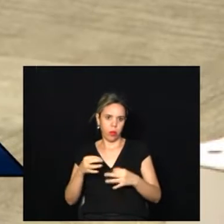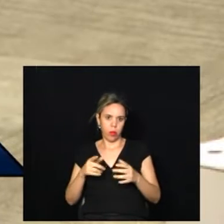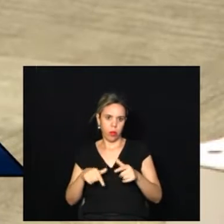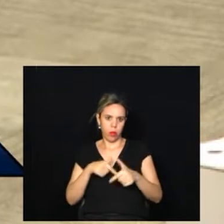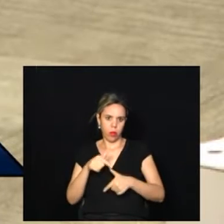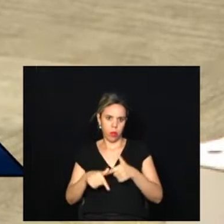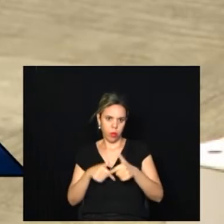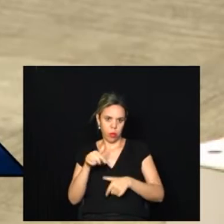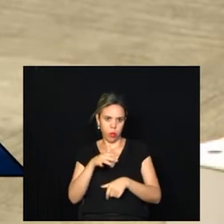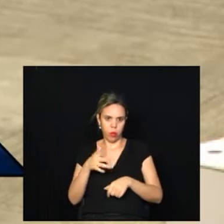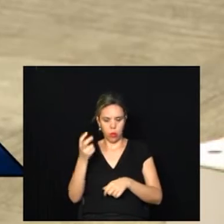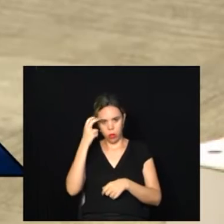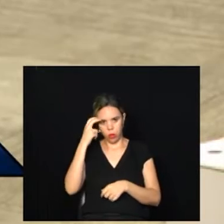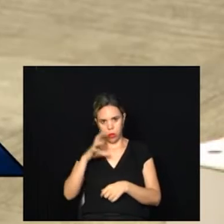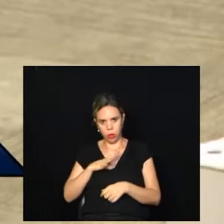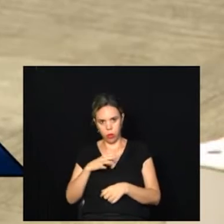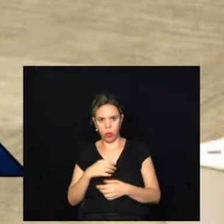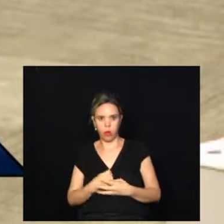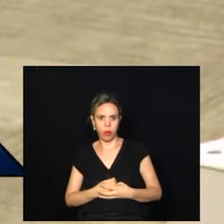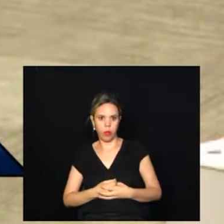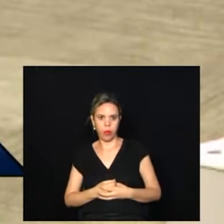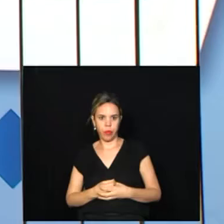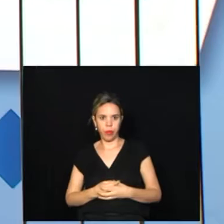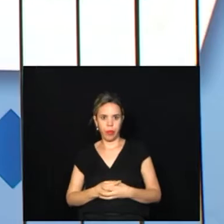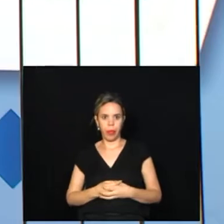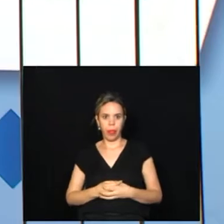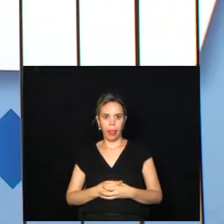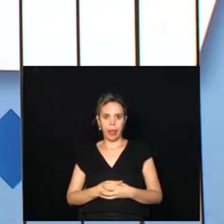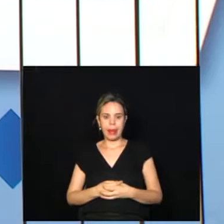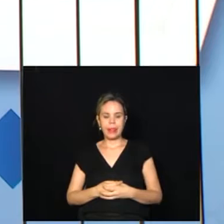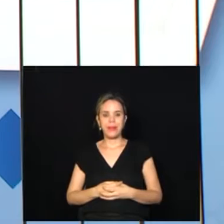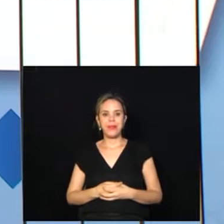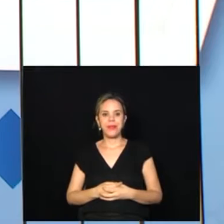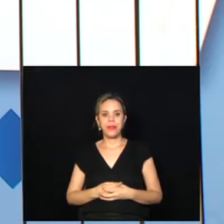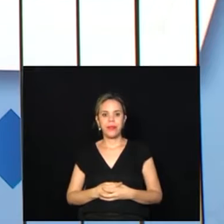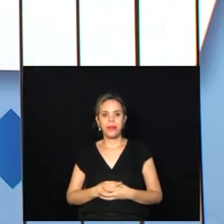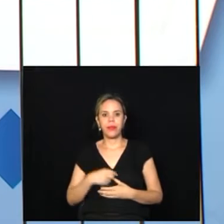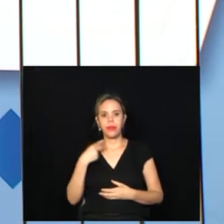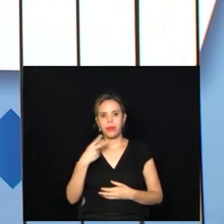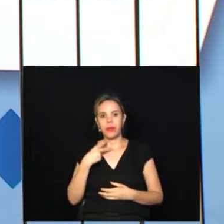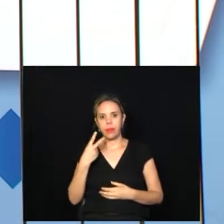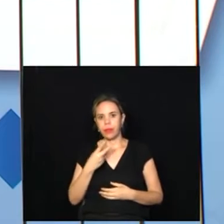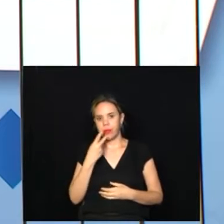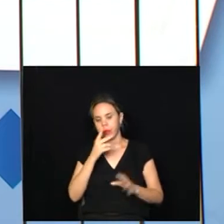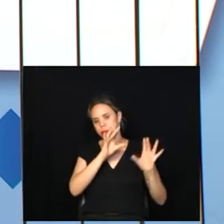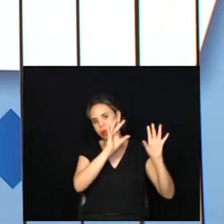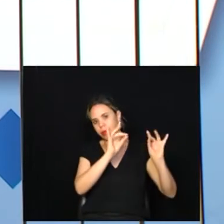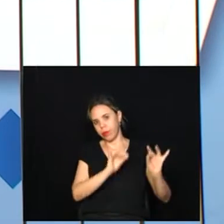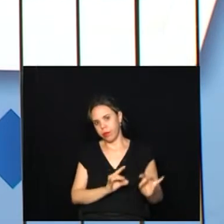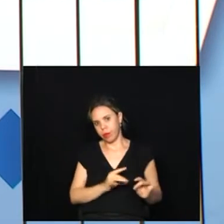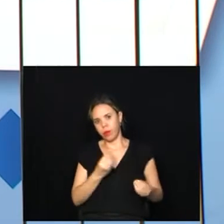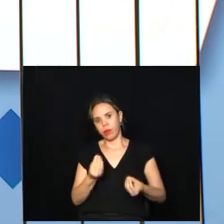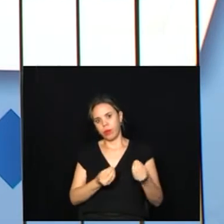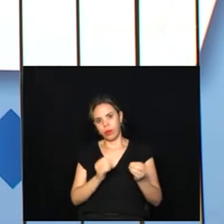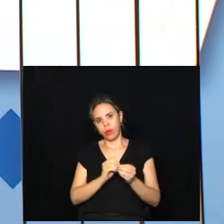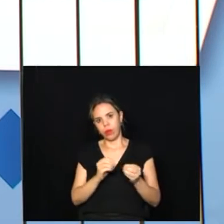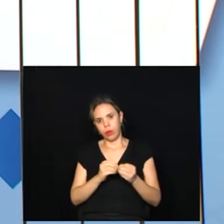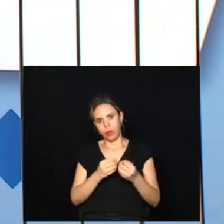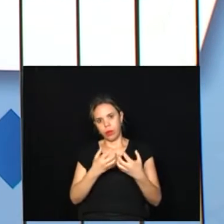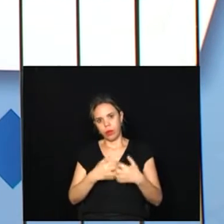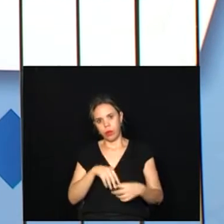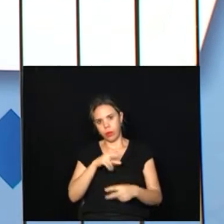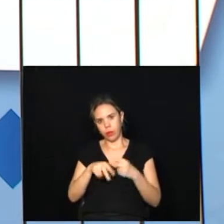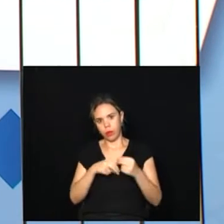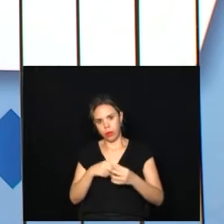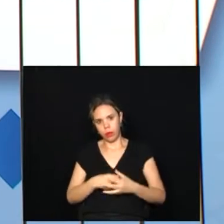jurídicas que trabalham na área da cultura no nosso município. O O parlamentar detalhou como vai funcionar o